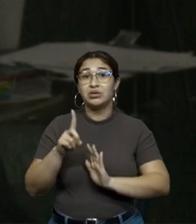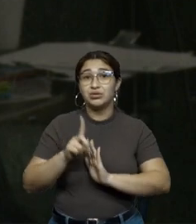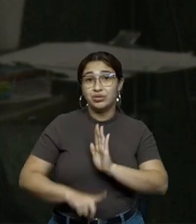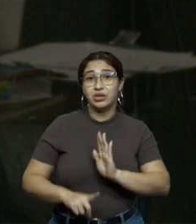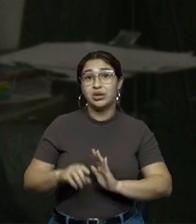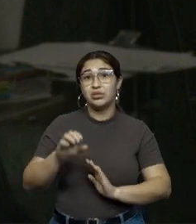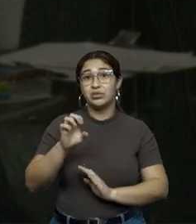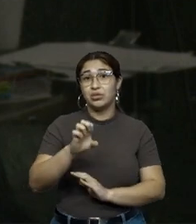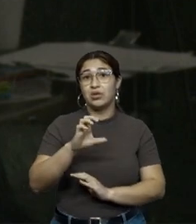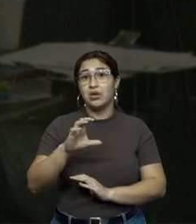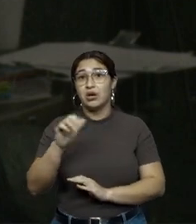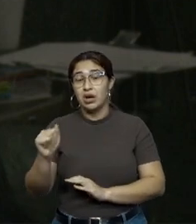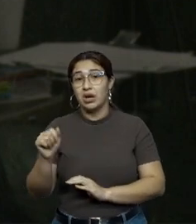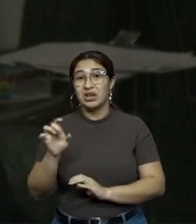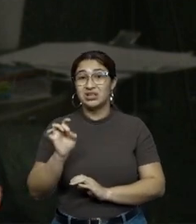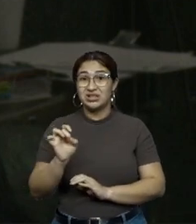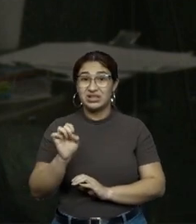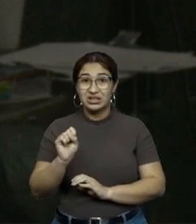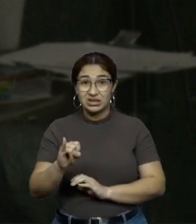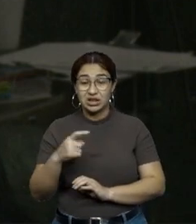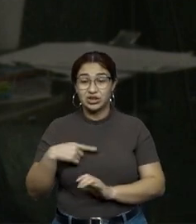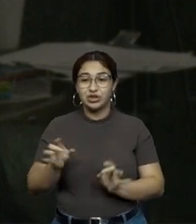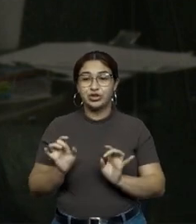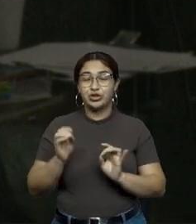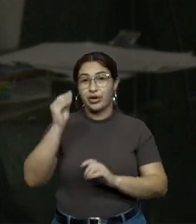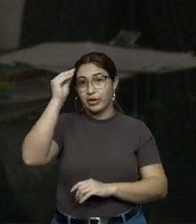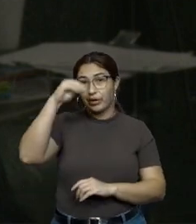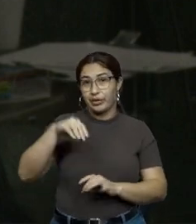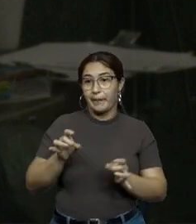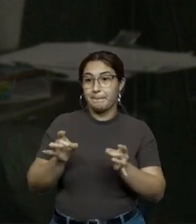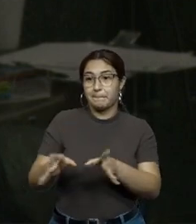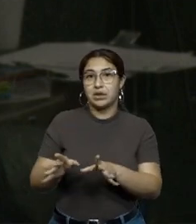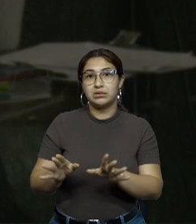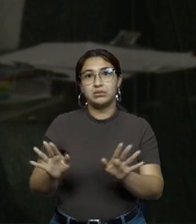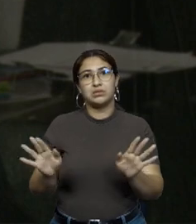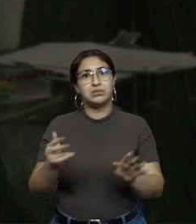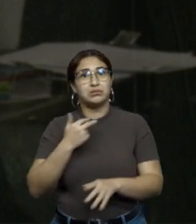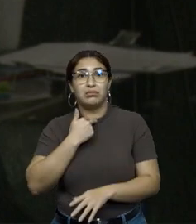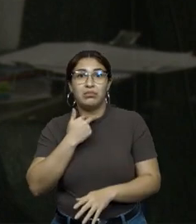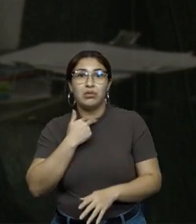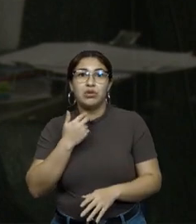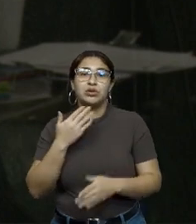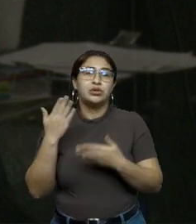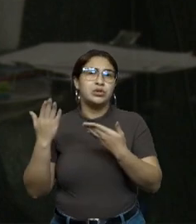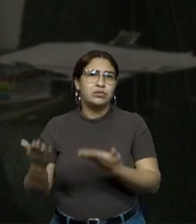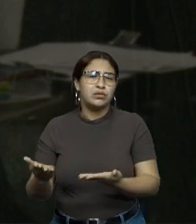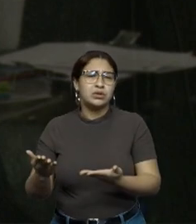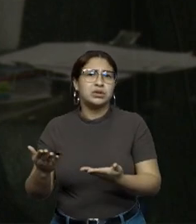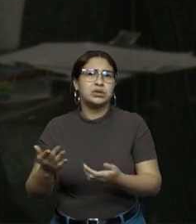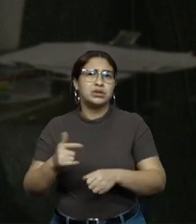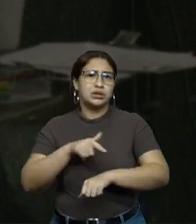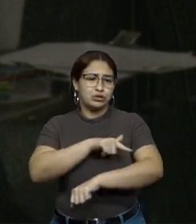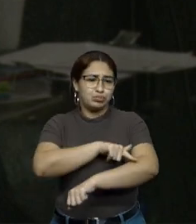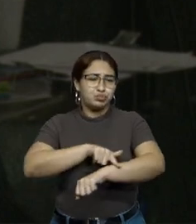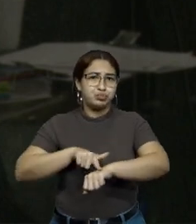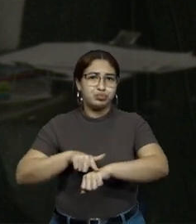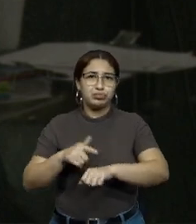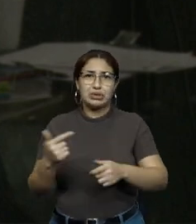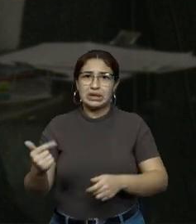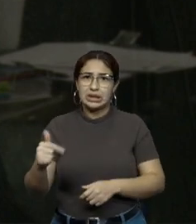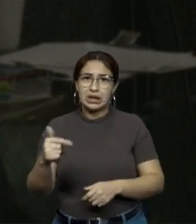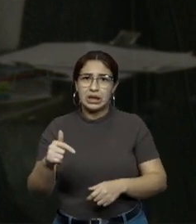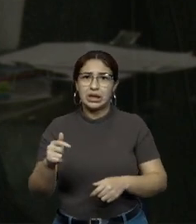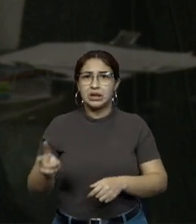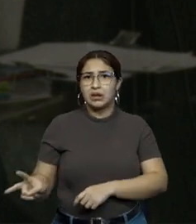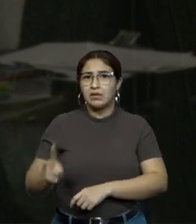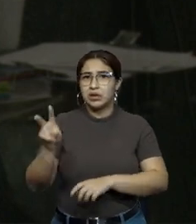condena a gente abandonou incapaz então se a secretaria de educação né se comporta de uma maneira que não valoriza a educação que